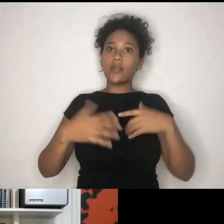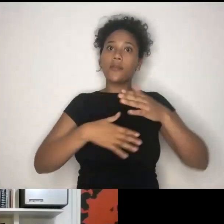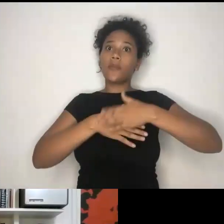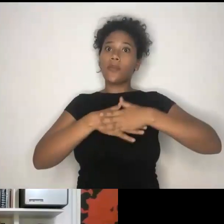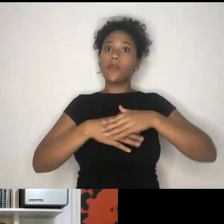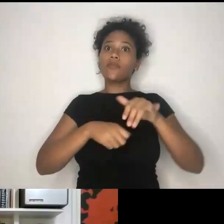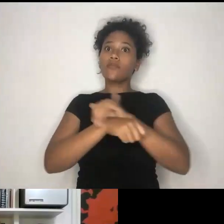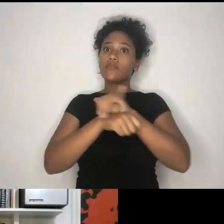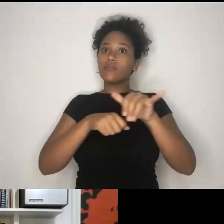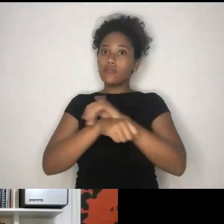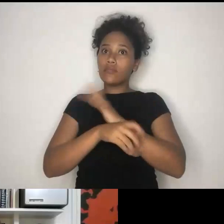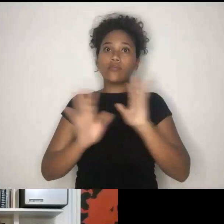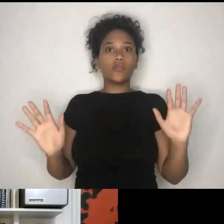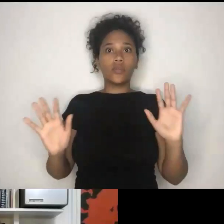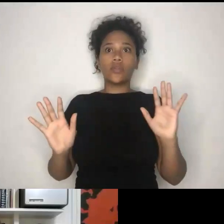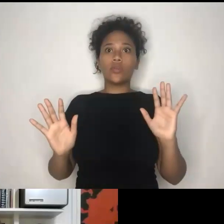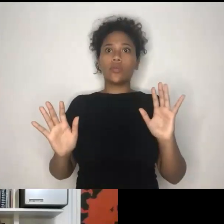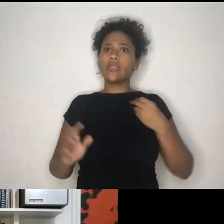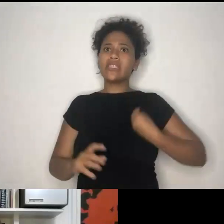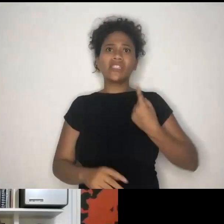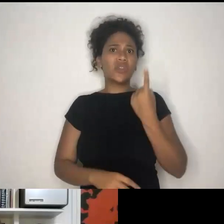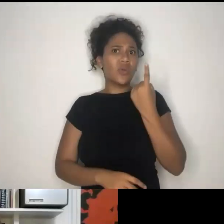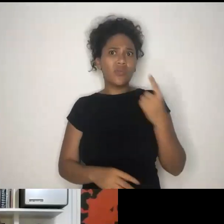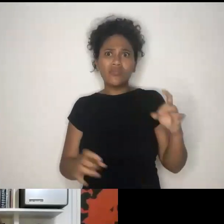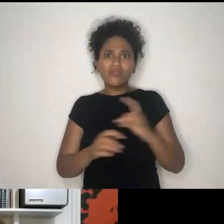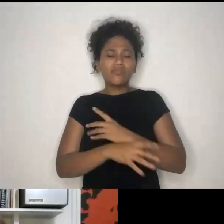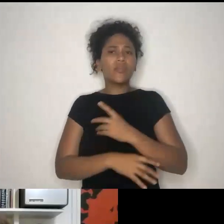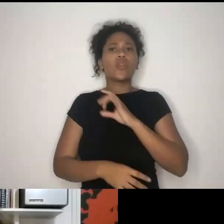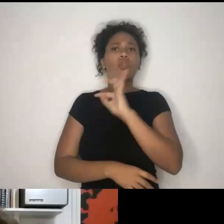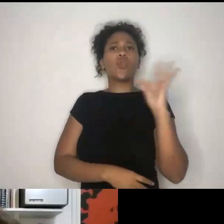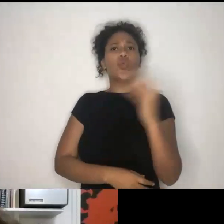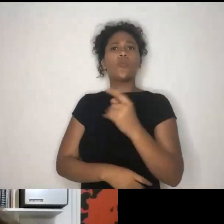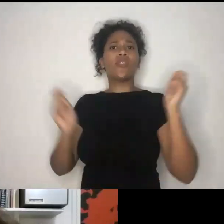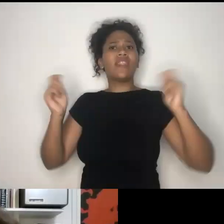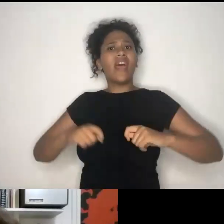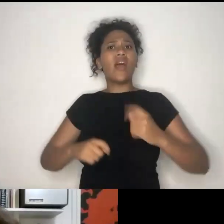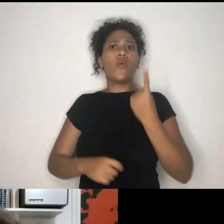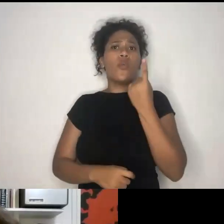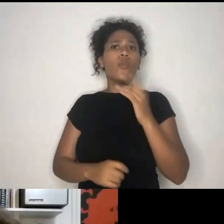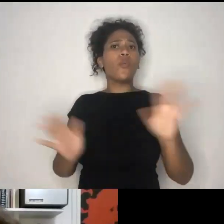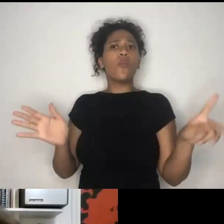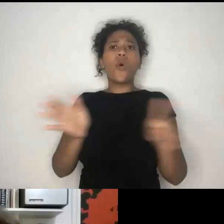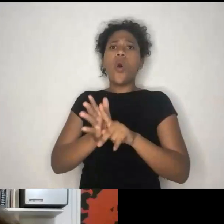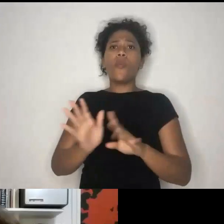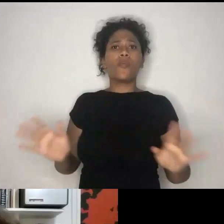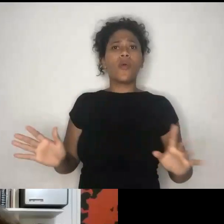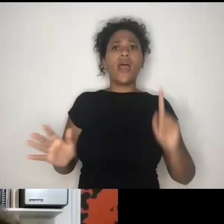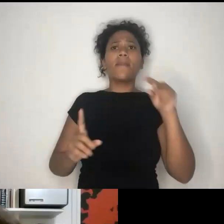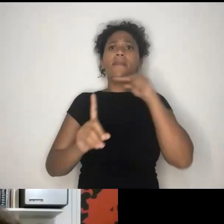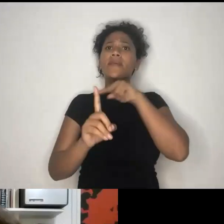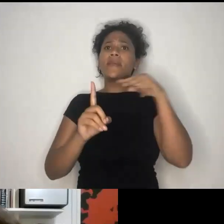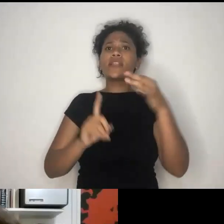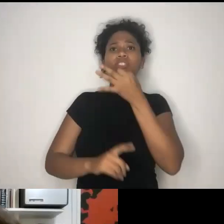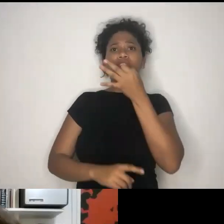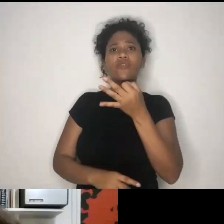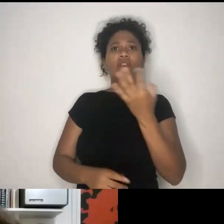de executar isso isso não existe uma fórmula todo mundo pode fazer a sua forma Ela é bem dentro do da perspectiva do Olhar de